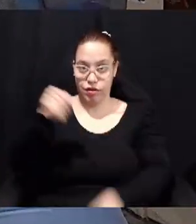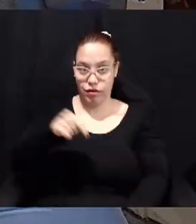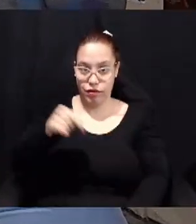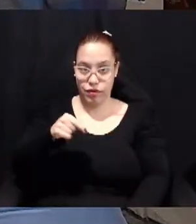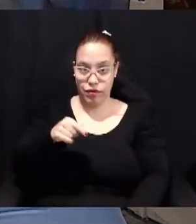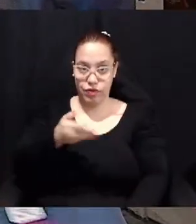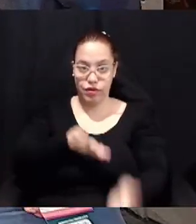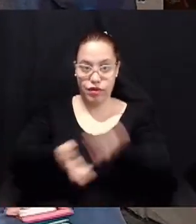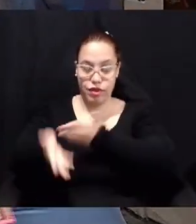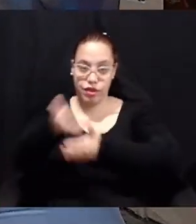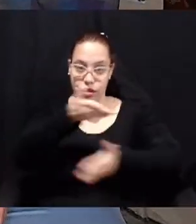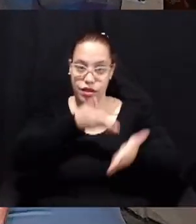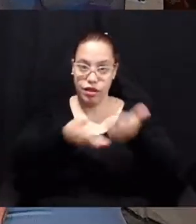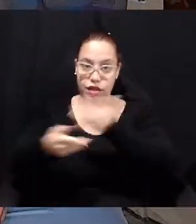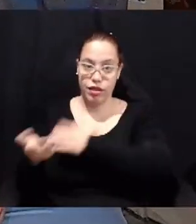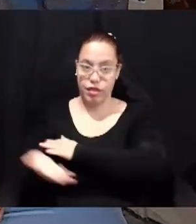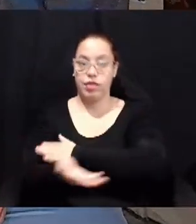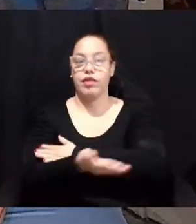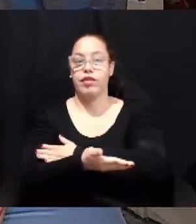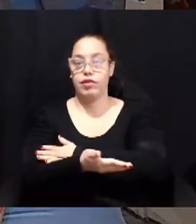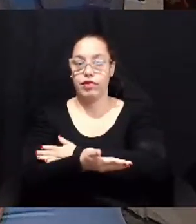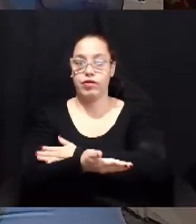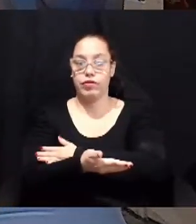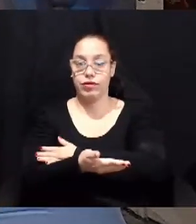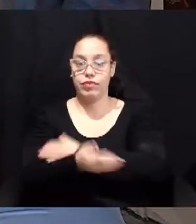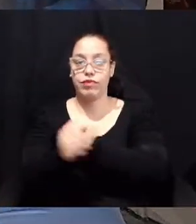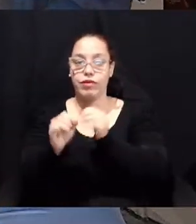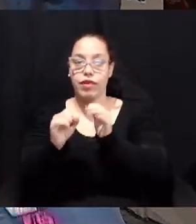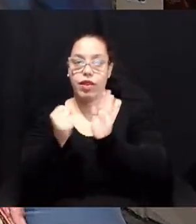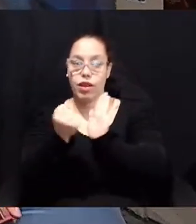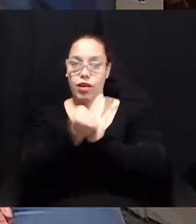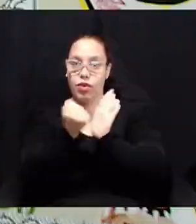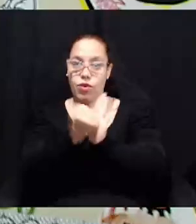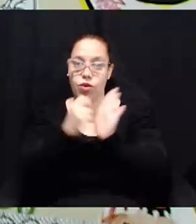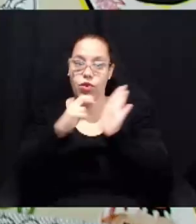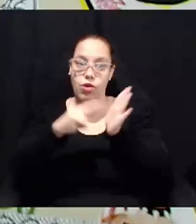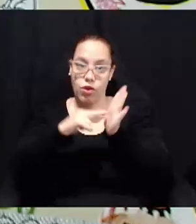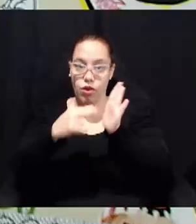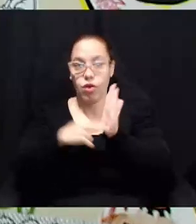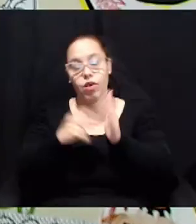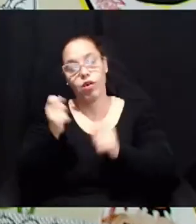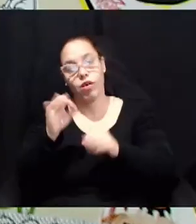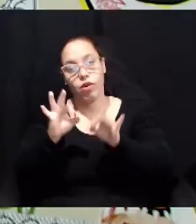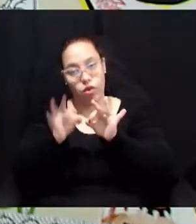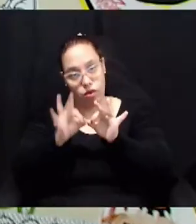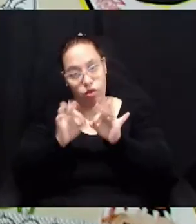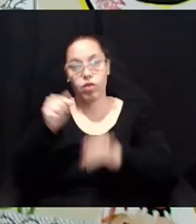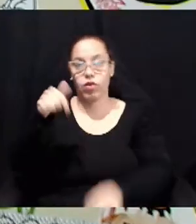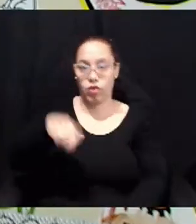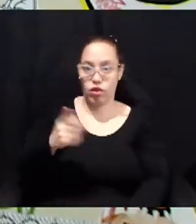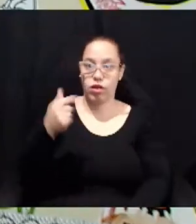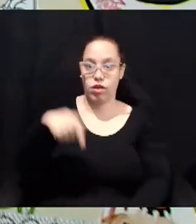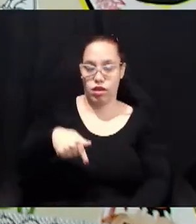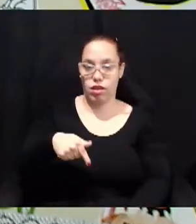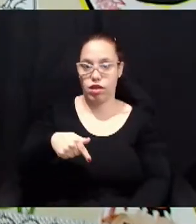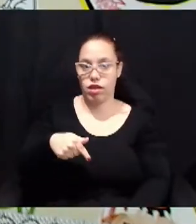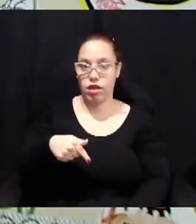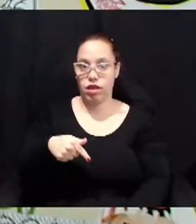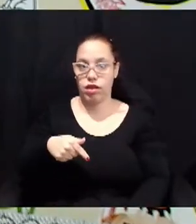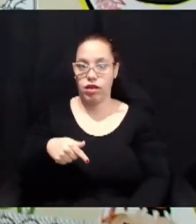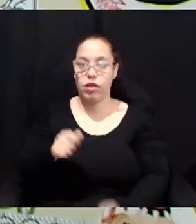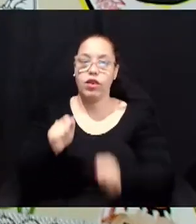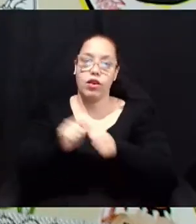cederam um espaço, que é um espaço simbólico para a gente, porque a gente já fez algumas oficinas de quadrinho aqui, fizemos já